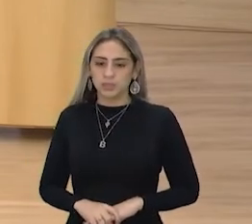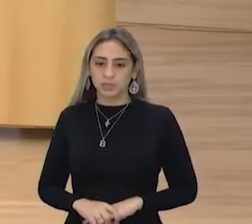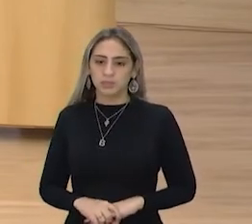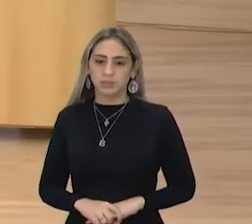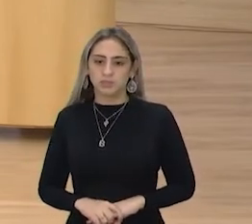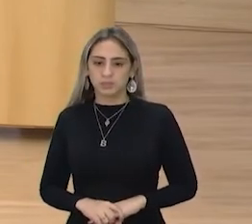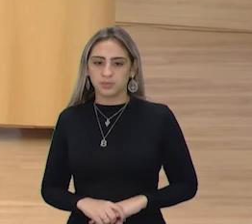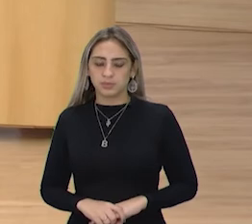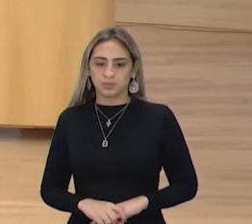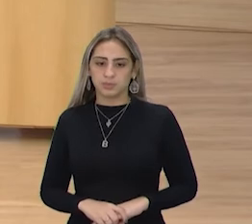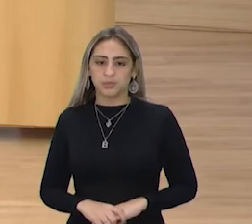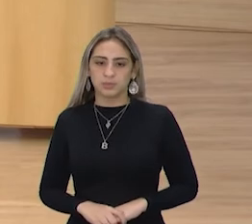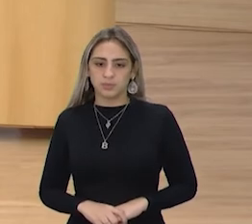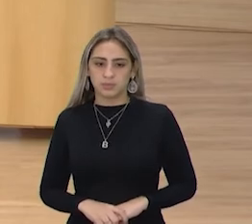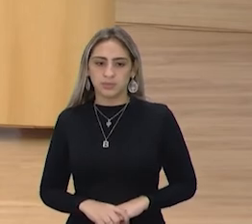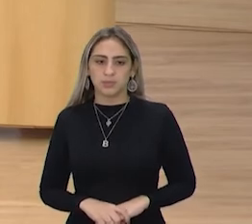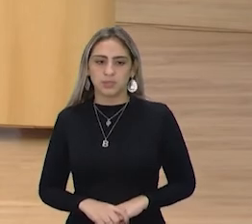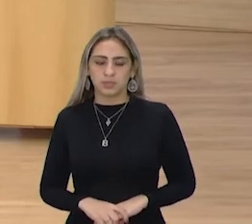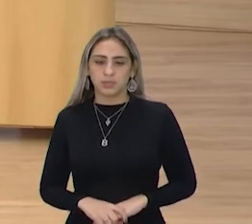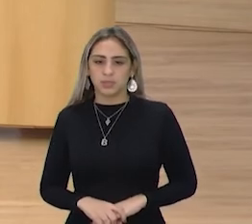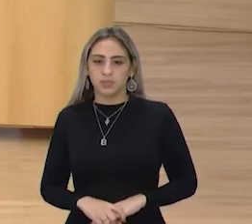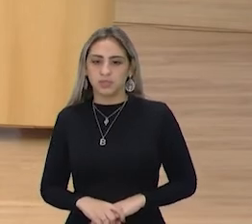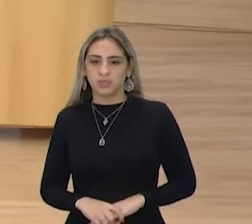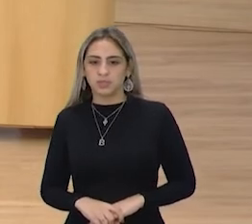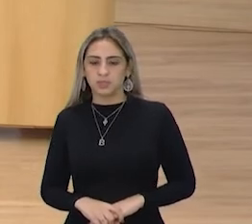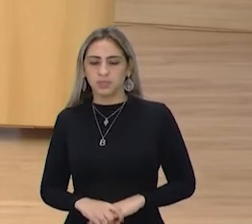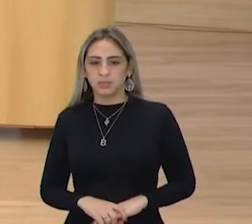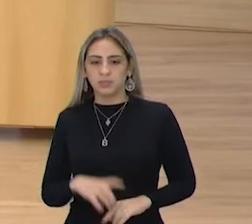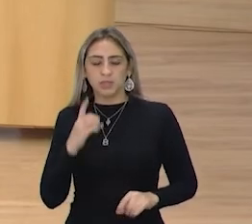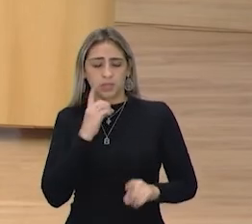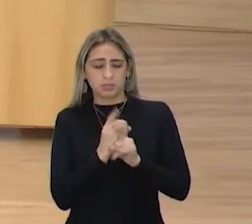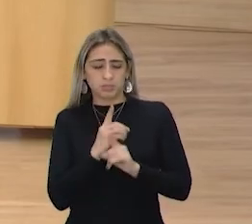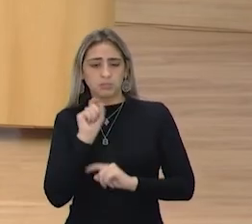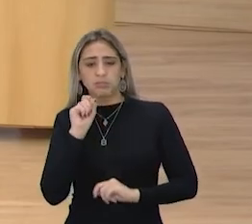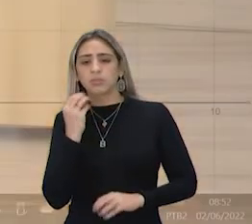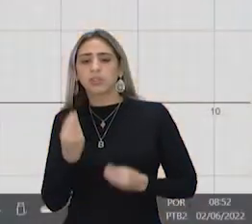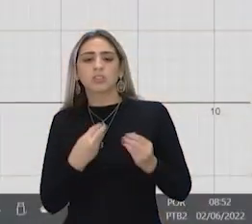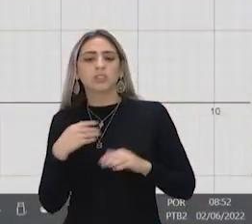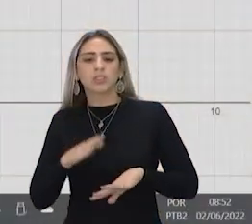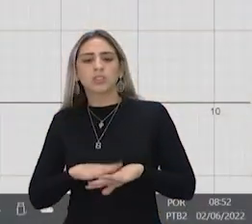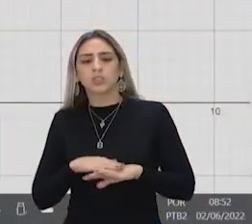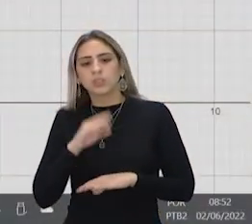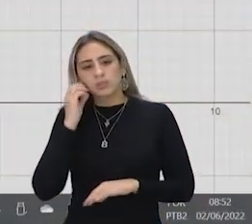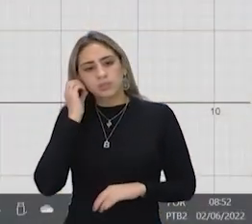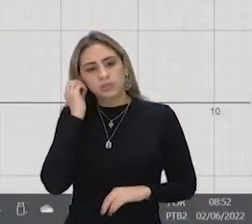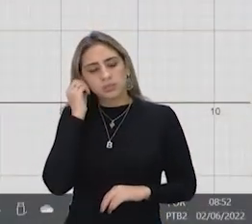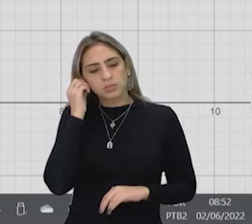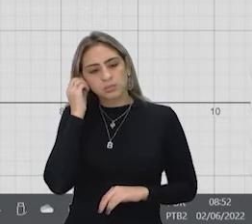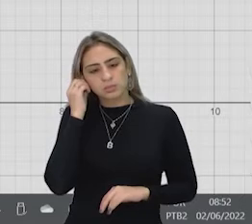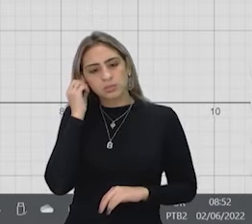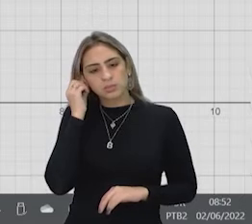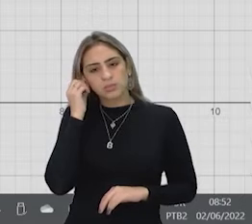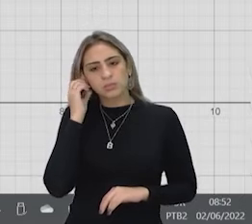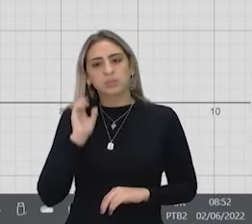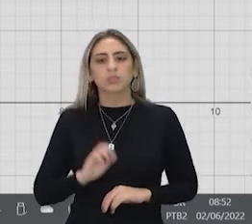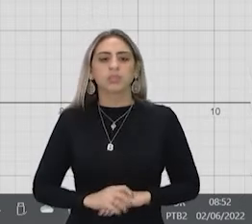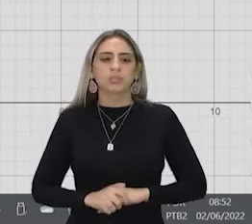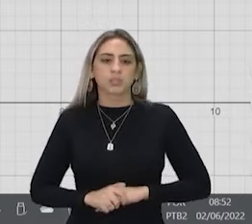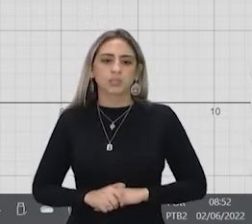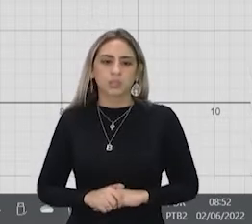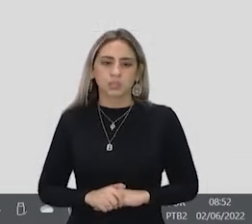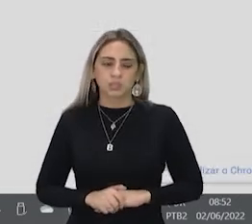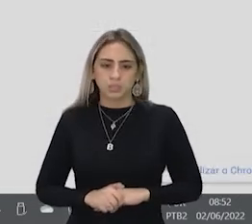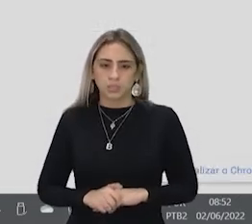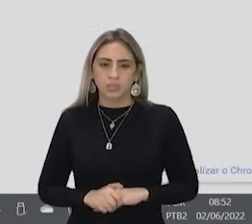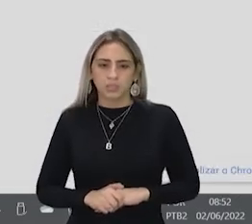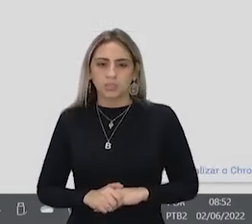e deixa eu colocar aqui já. Lá na... Você, para achar o GeoGebra, o que a gente faz? Pode espelhar, por favor, isso. Ó, eu